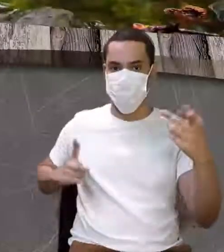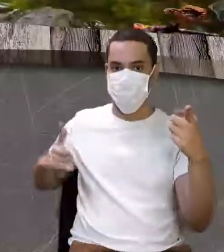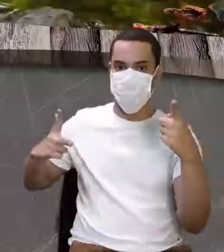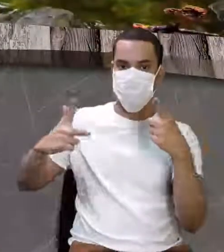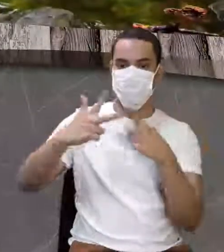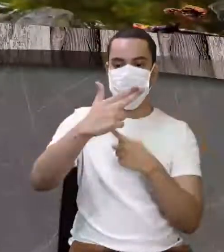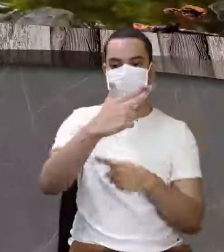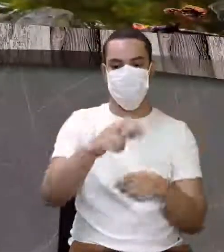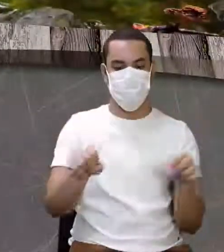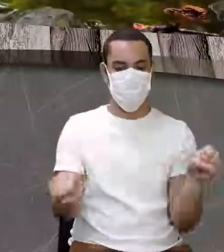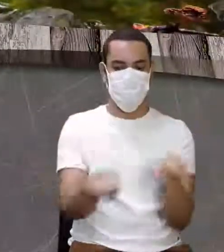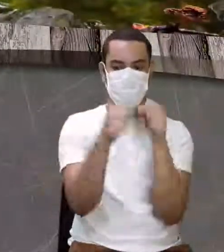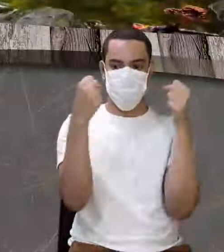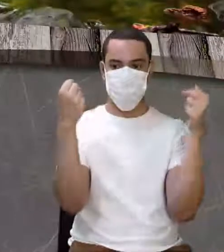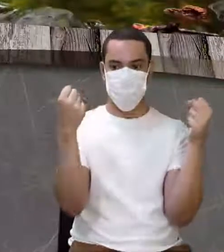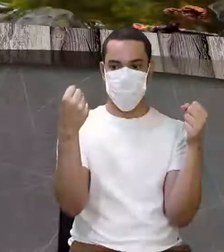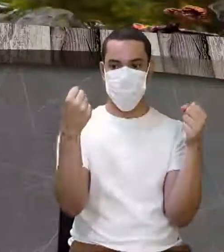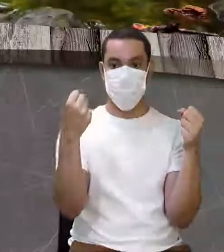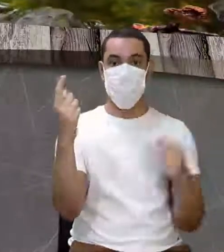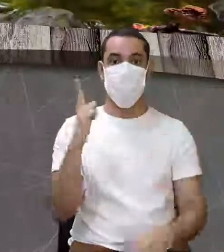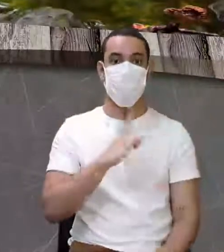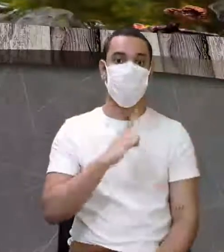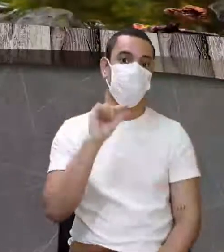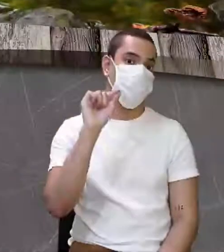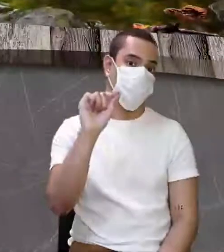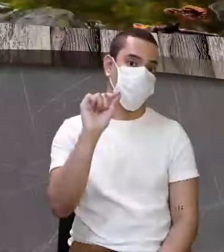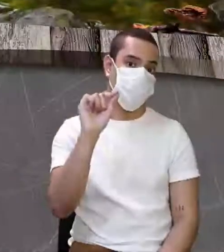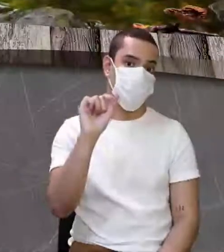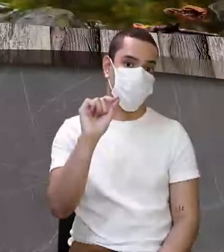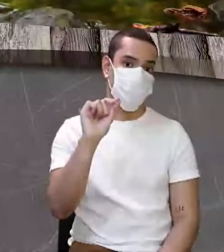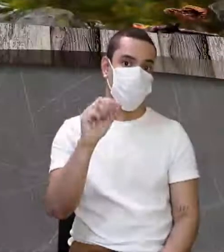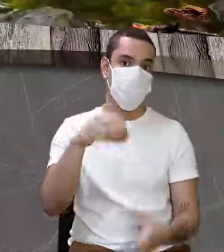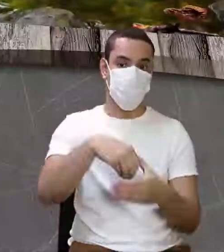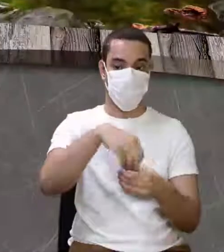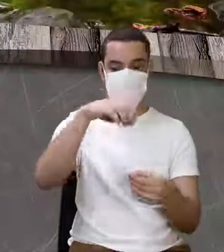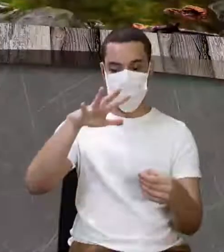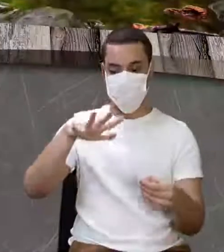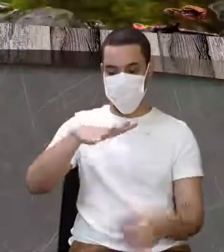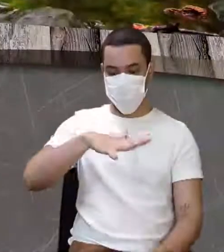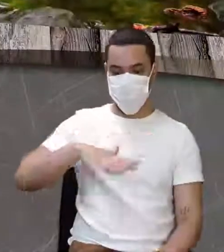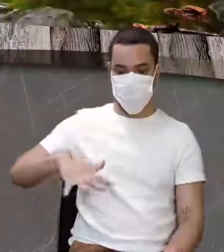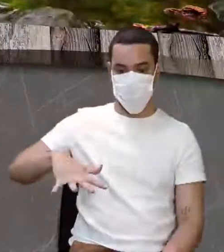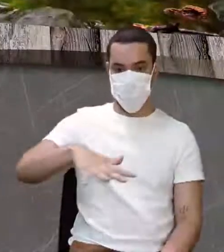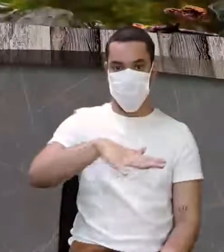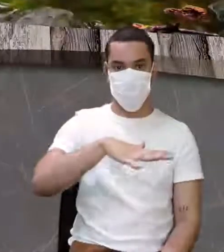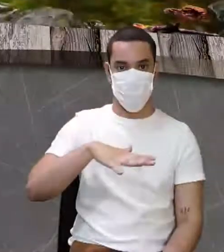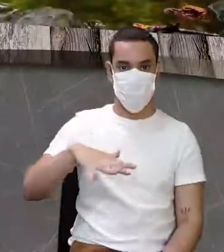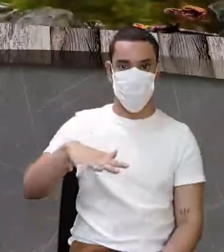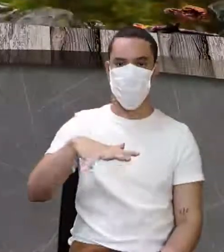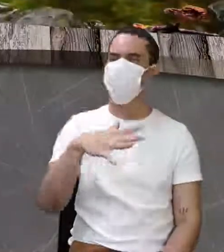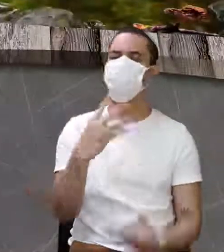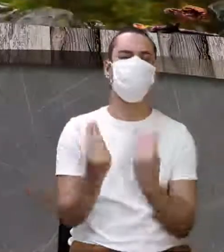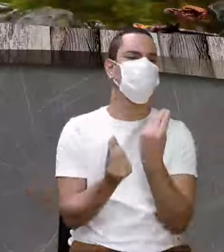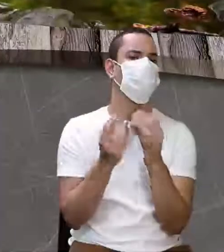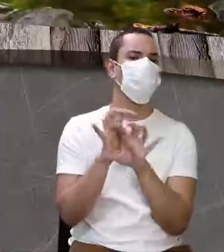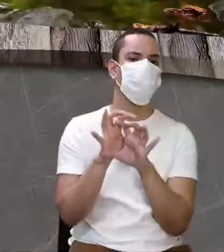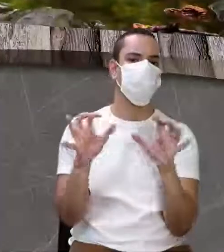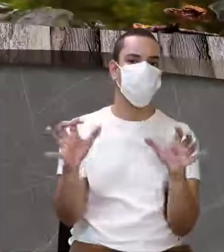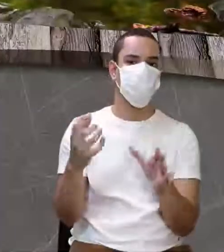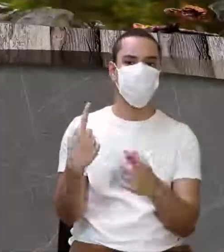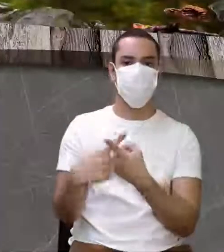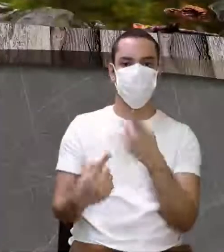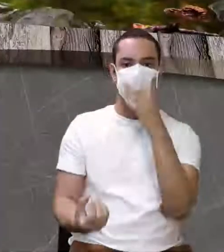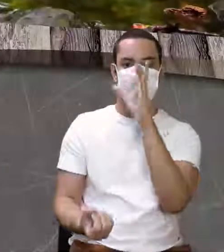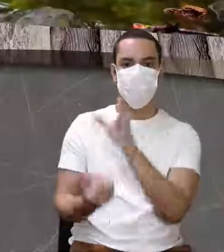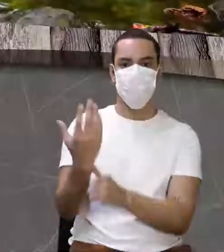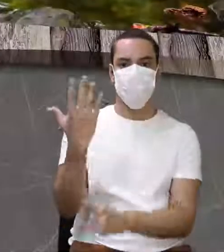interrompido. E aí a gente diz que houve um fator extrínseco, externo. Como assim, professora? Surgimento de